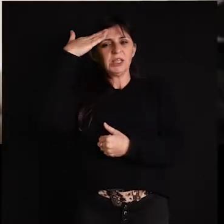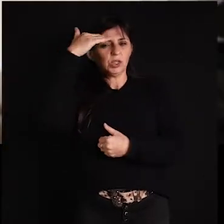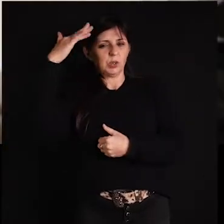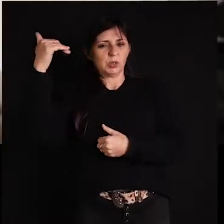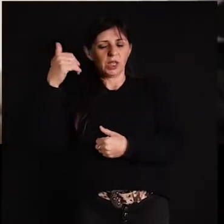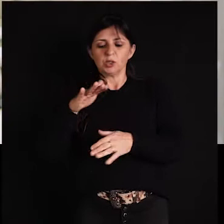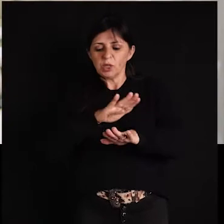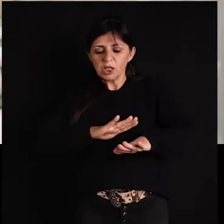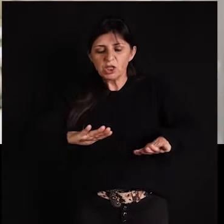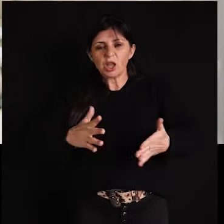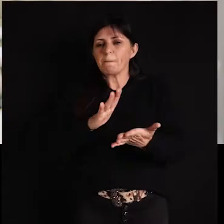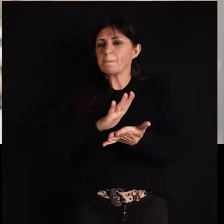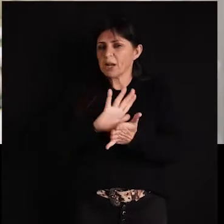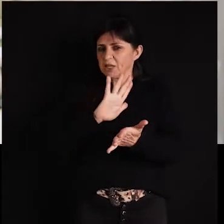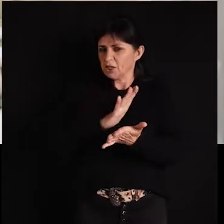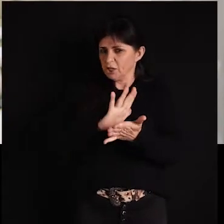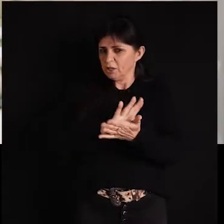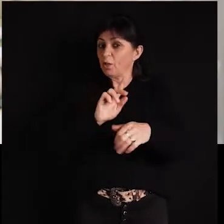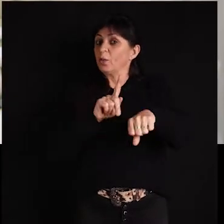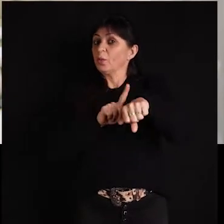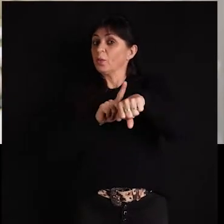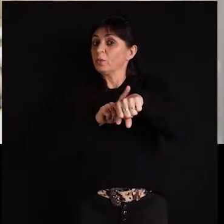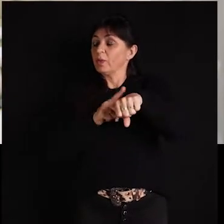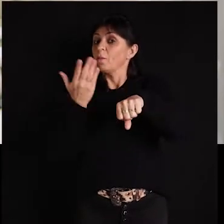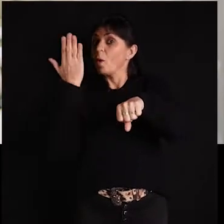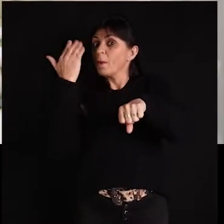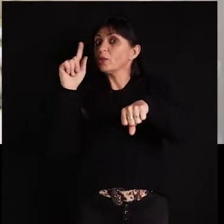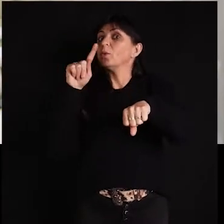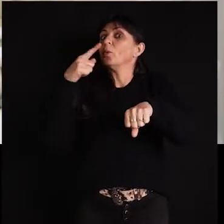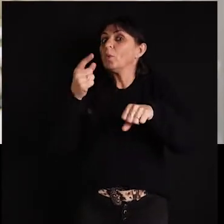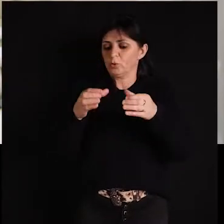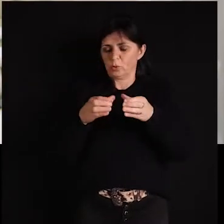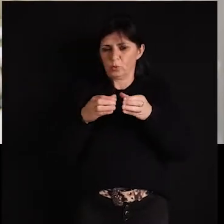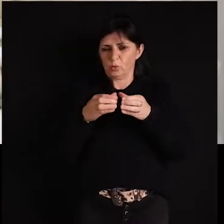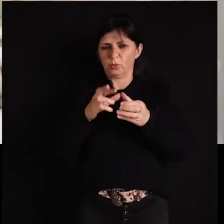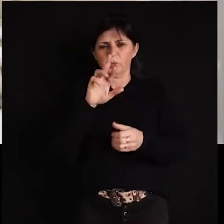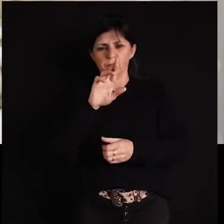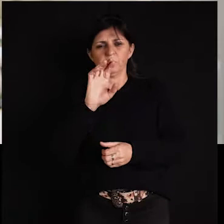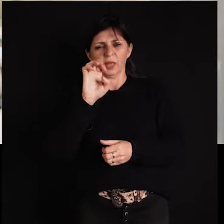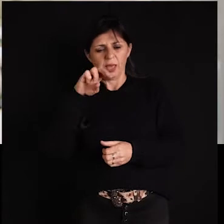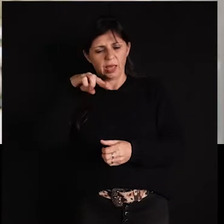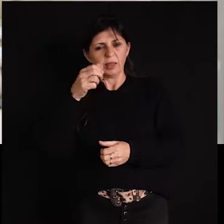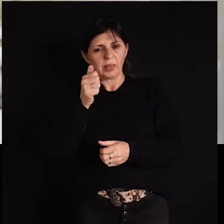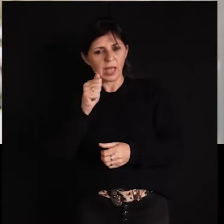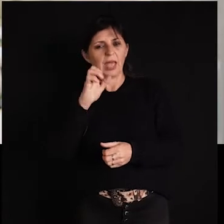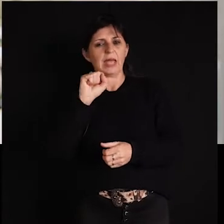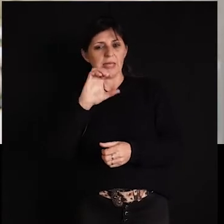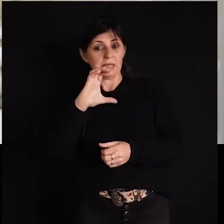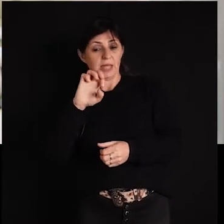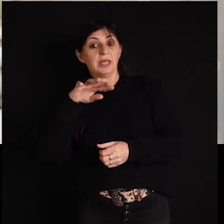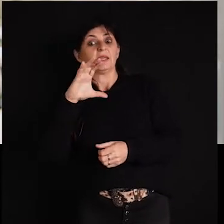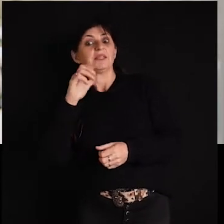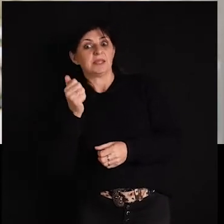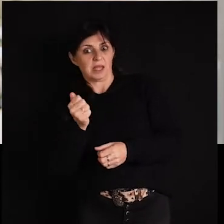Chão Batido. Na época, com o grupo Renascença, a música é do Pedro Neves, do João Alberto Preto e Martim Agnoletto,